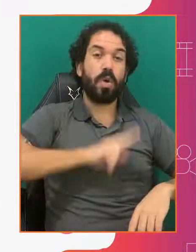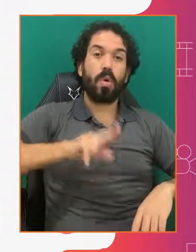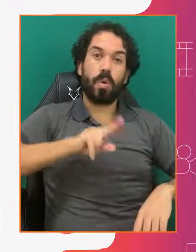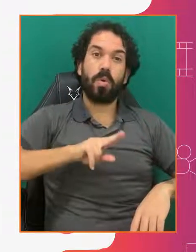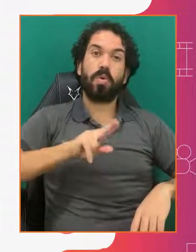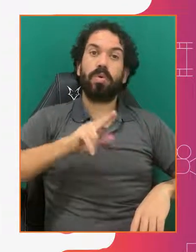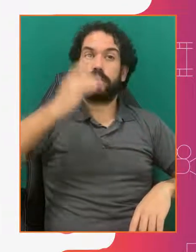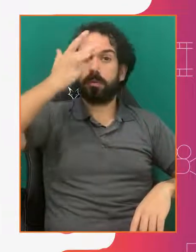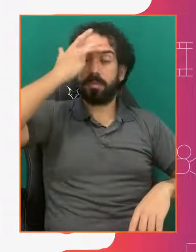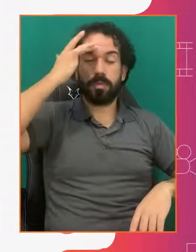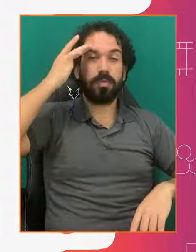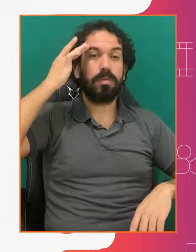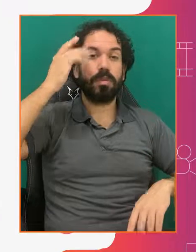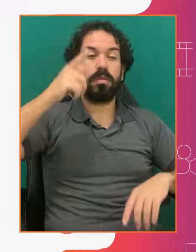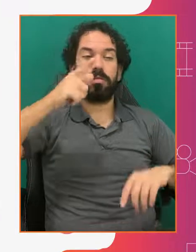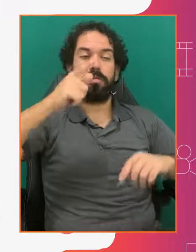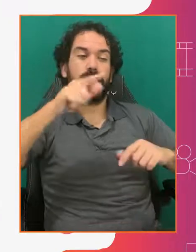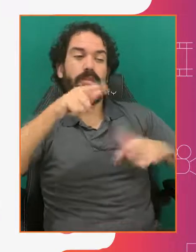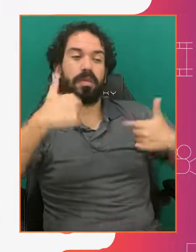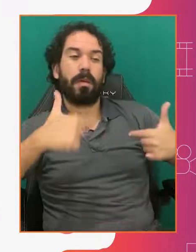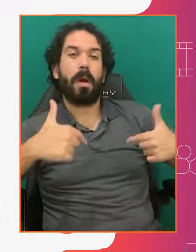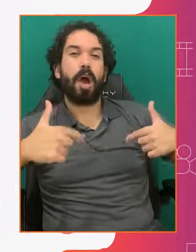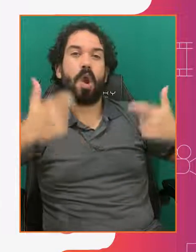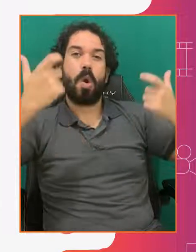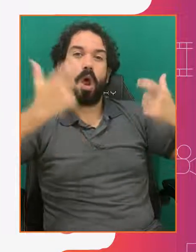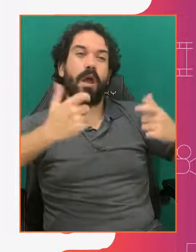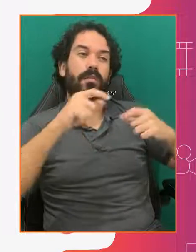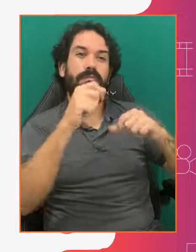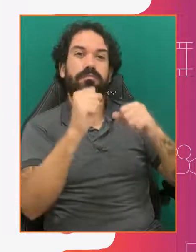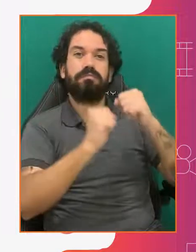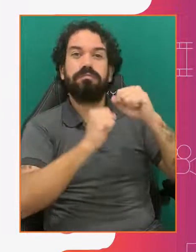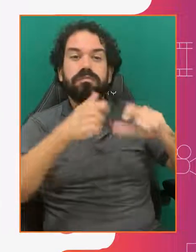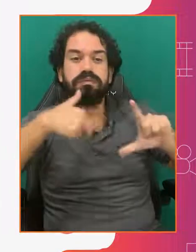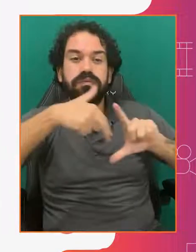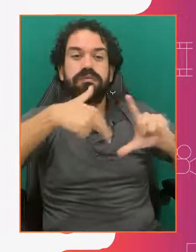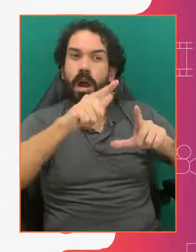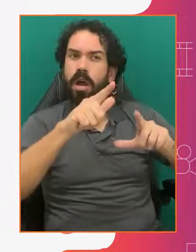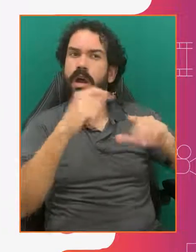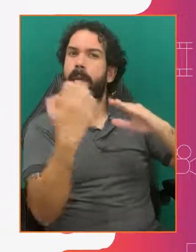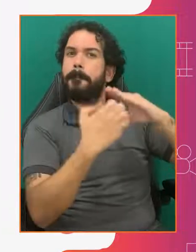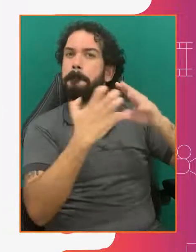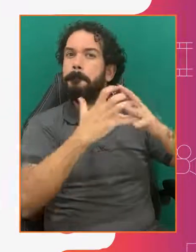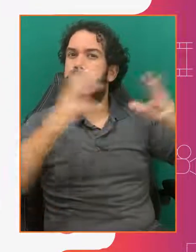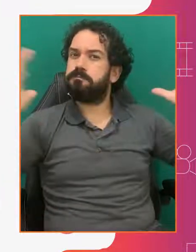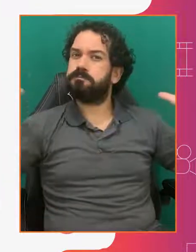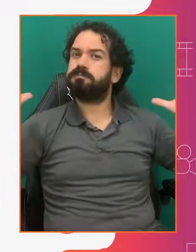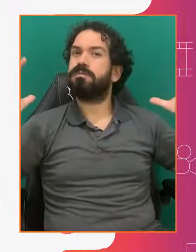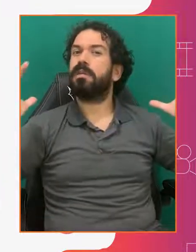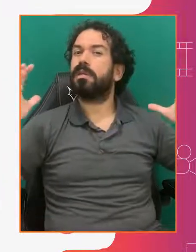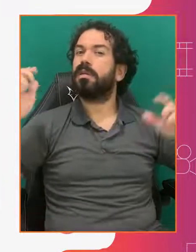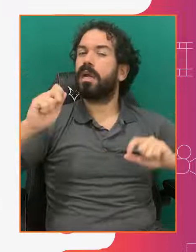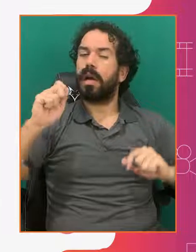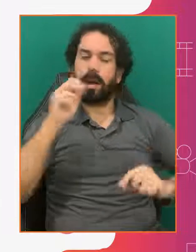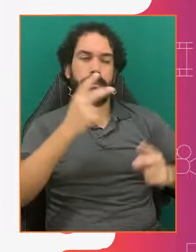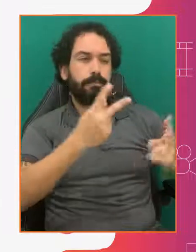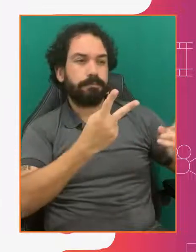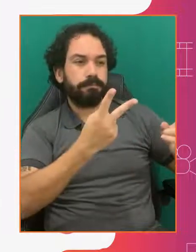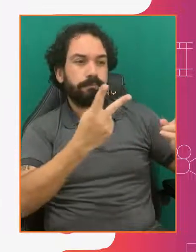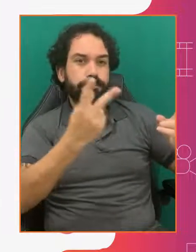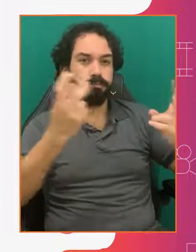usado pelos grandes estúdios de animação. Ele permite com que você consiga